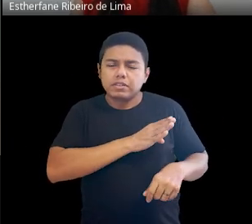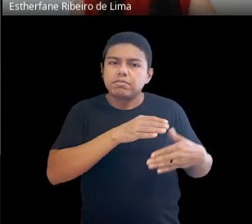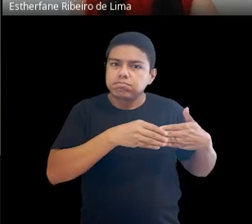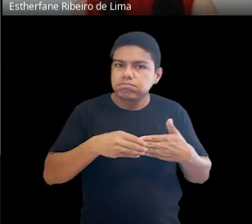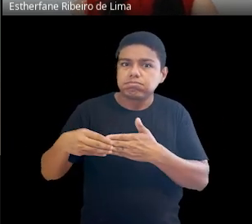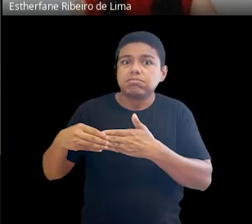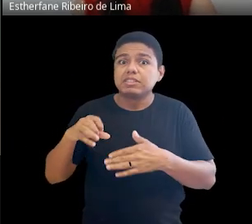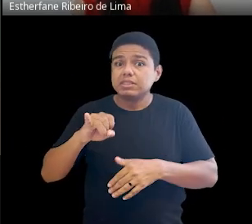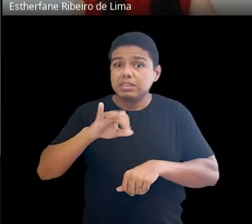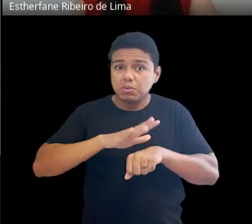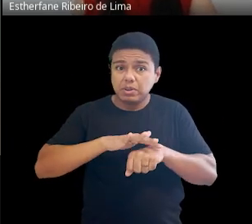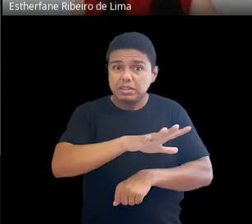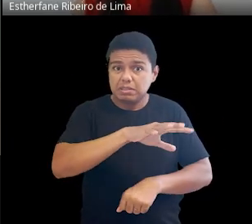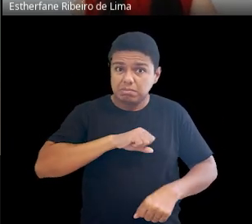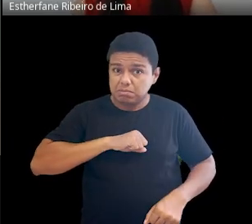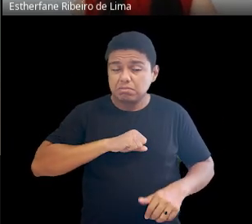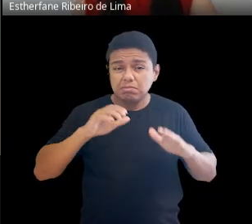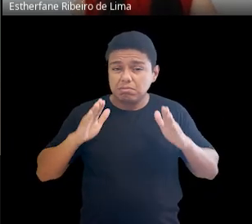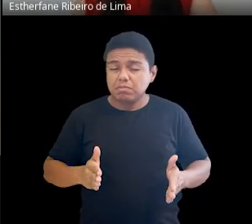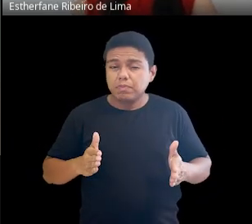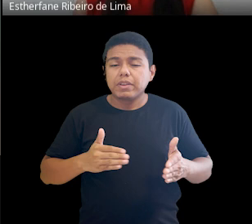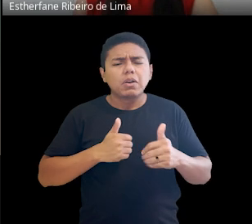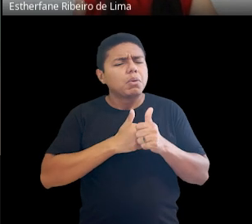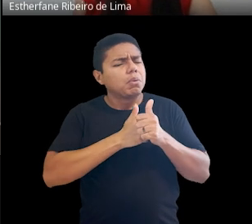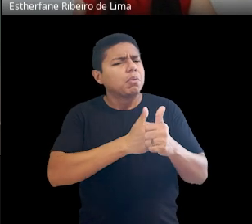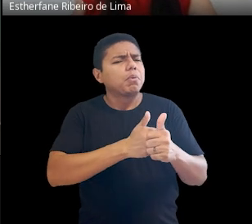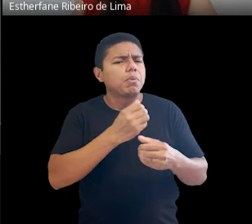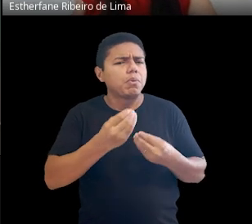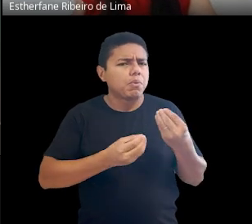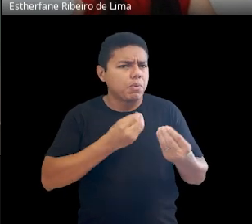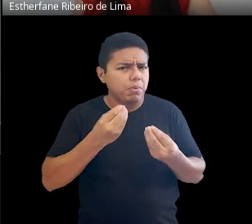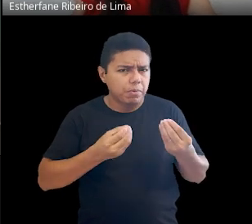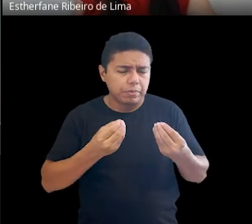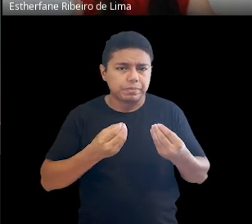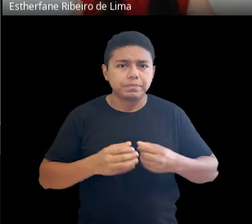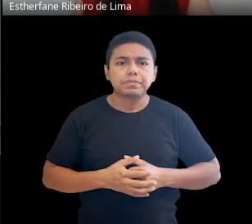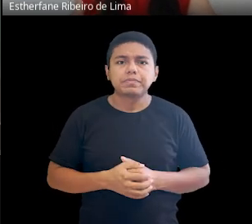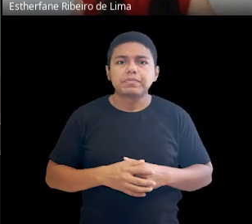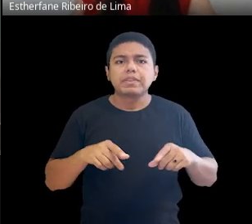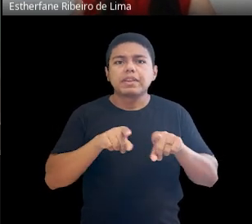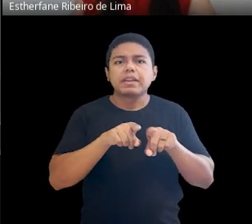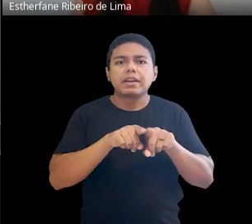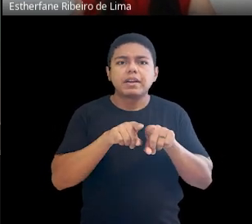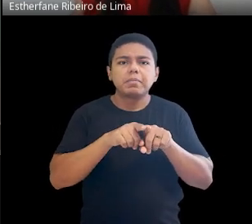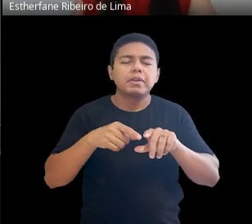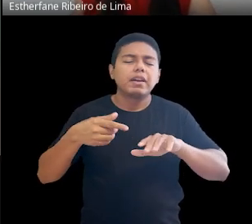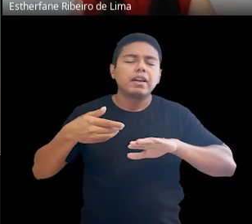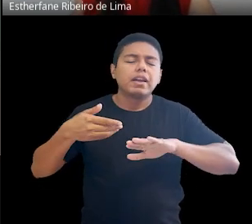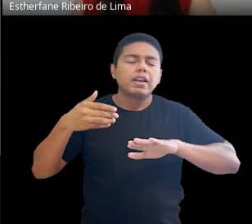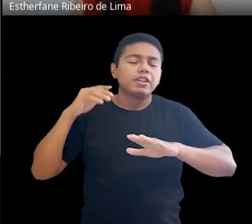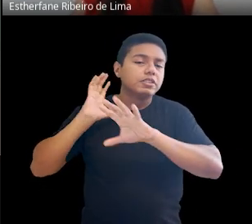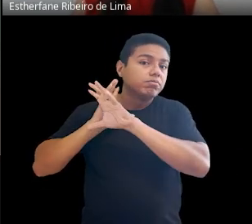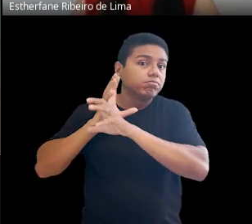como está sendo esse acompanhamento, ou esse acompanhamento. Nos antecedentes ginecológicos, é